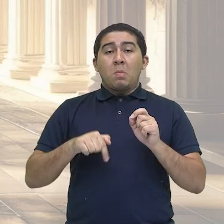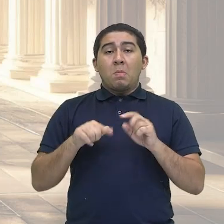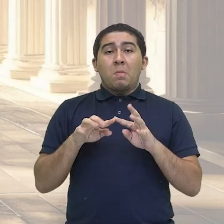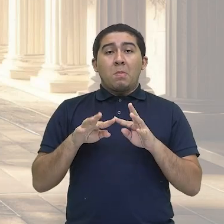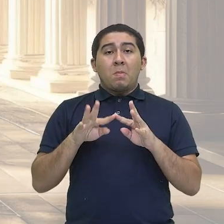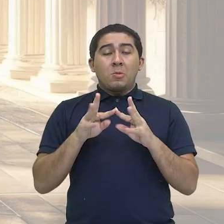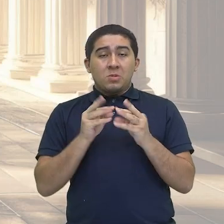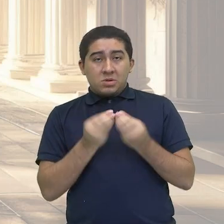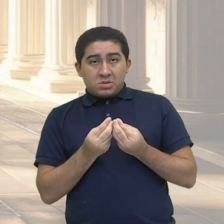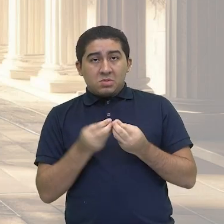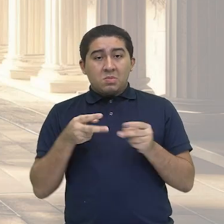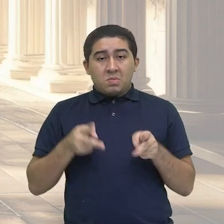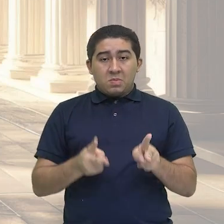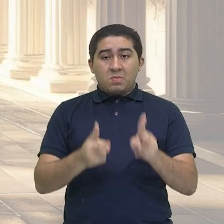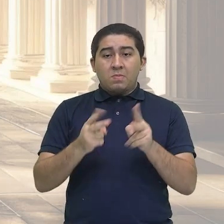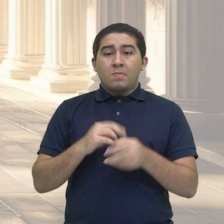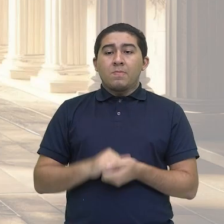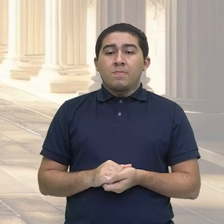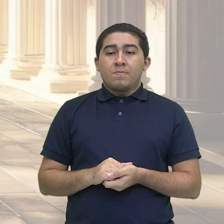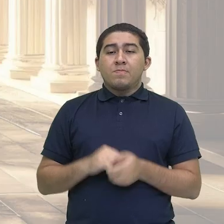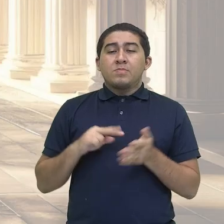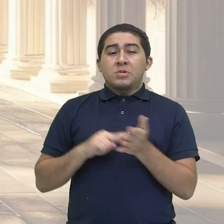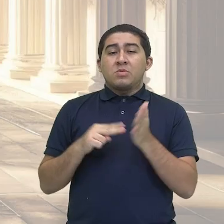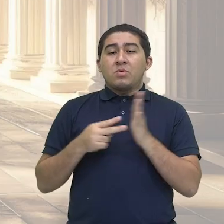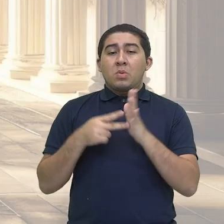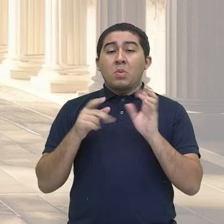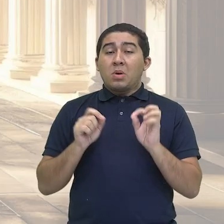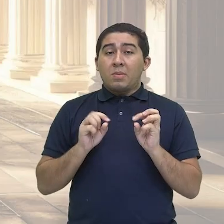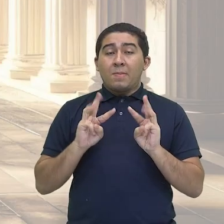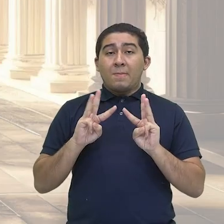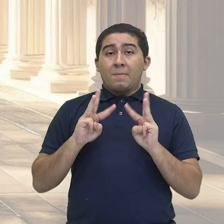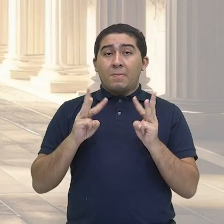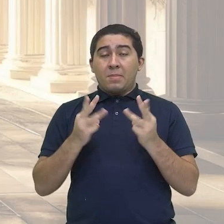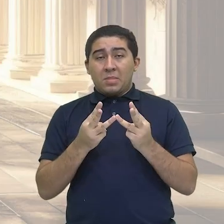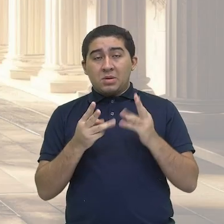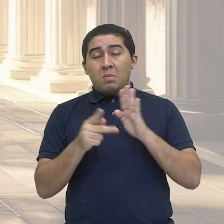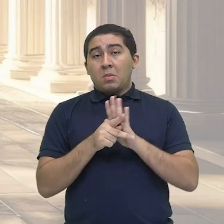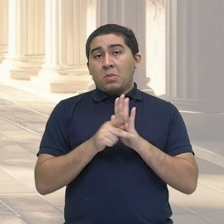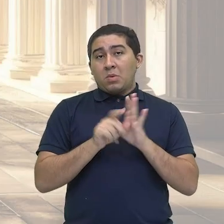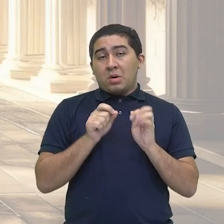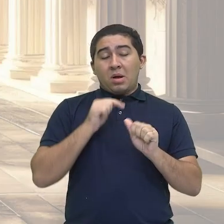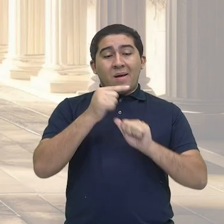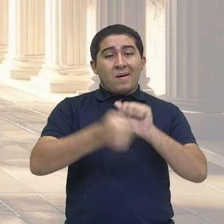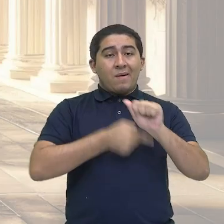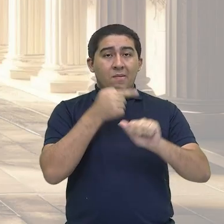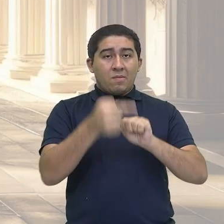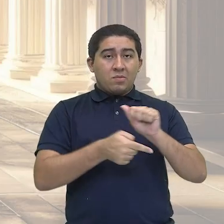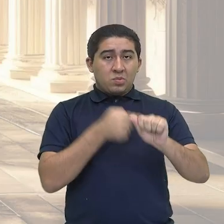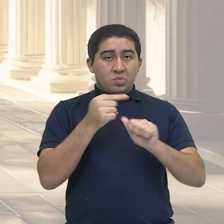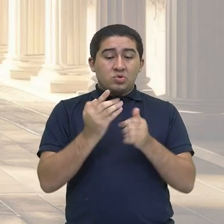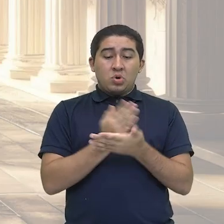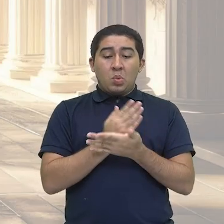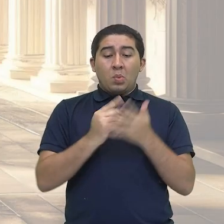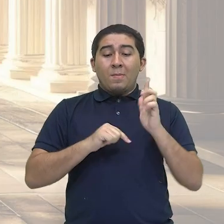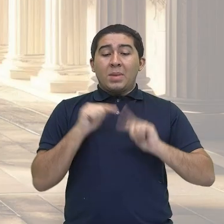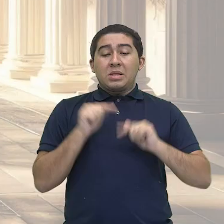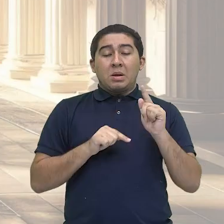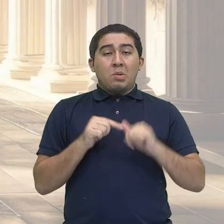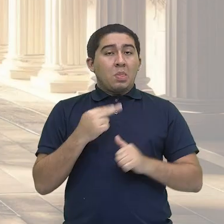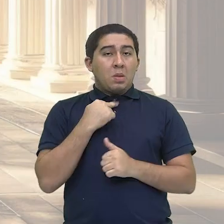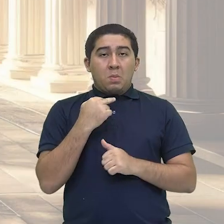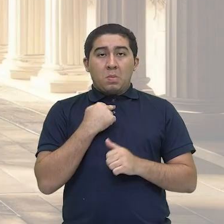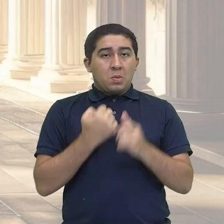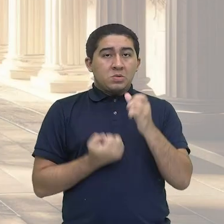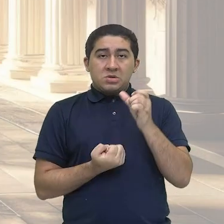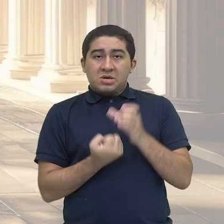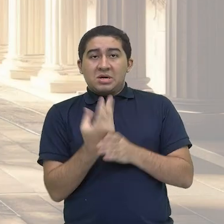que significa isso? Que os átomos de um objeto não podem ser